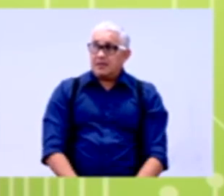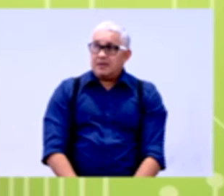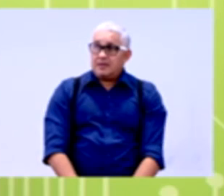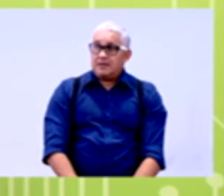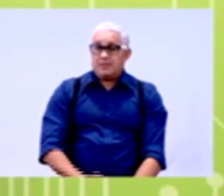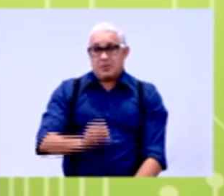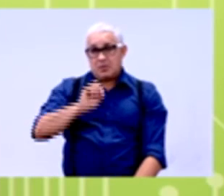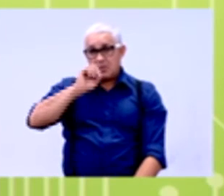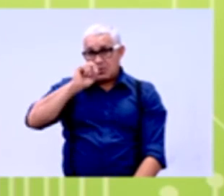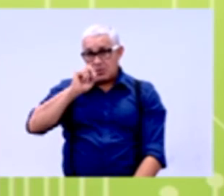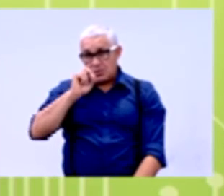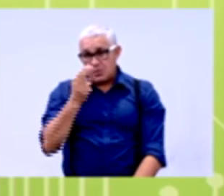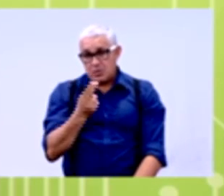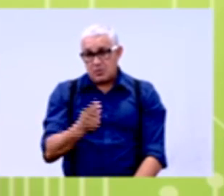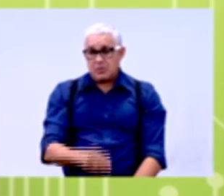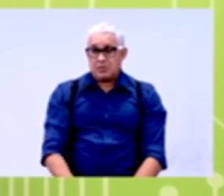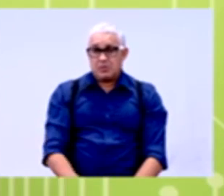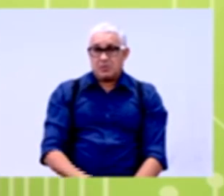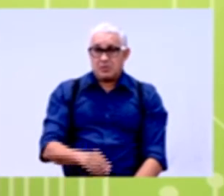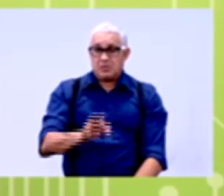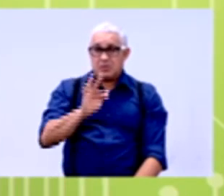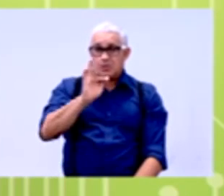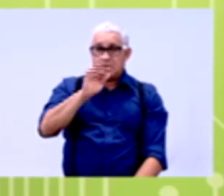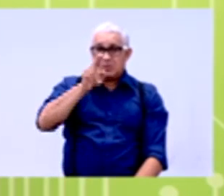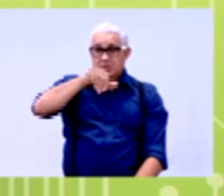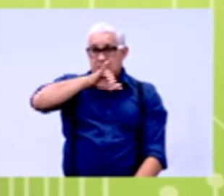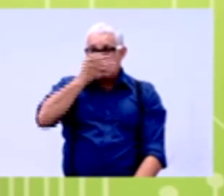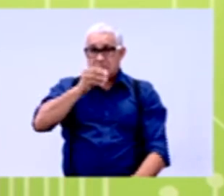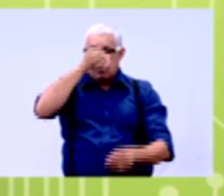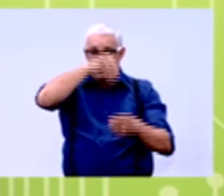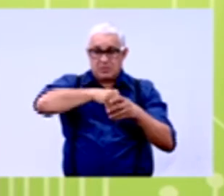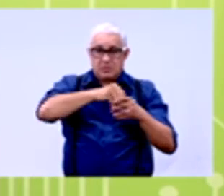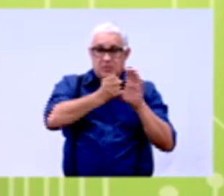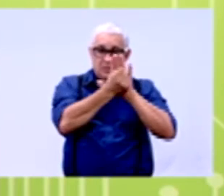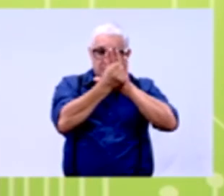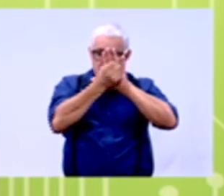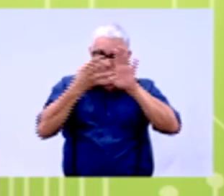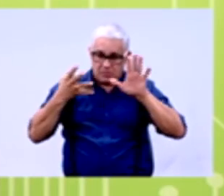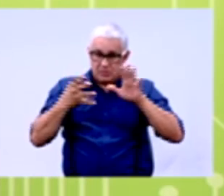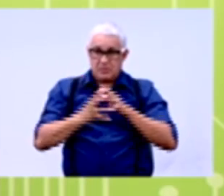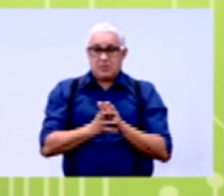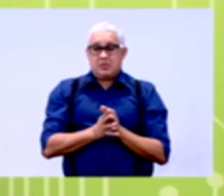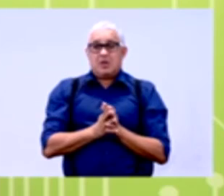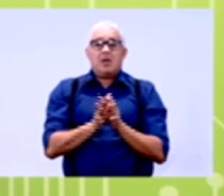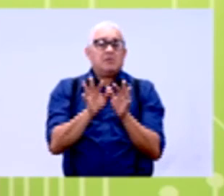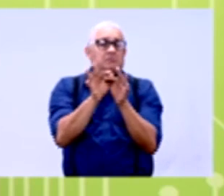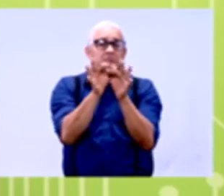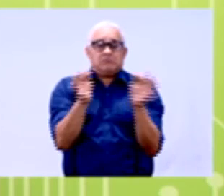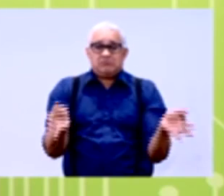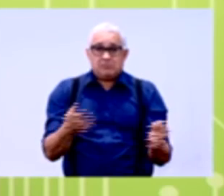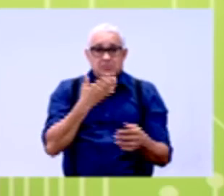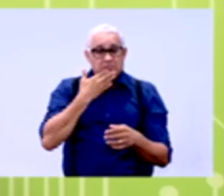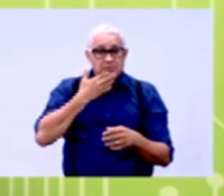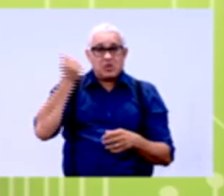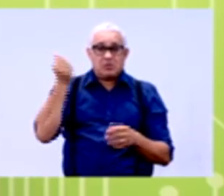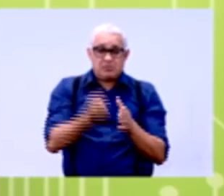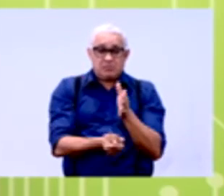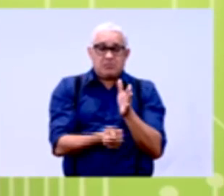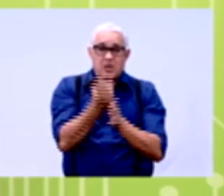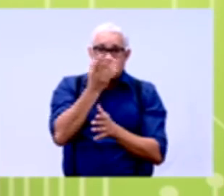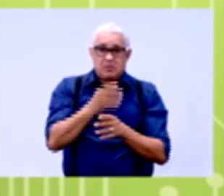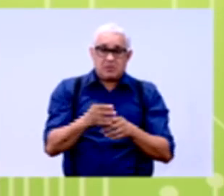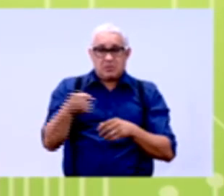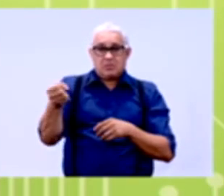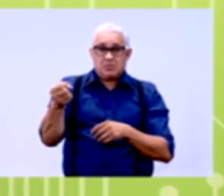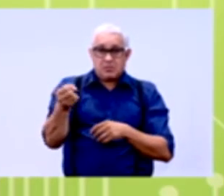ou um incremento de funcionalidade na nossa aplicação, fica muito mais simples de criarmos novas